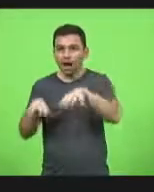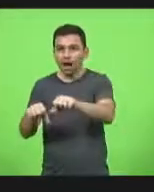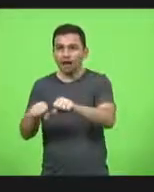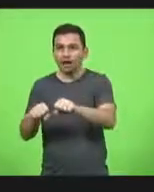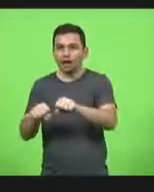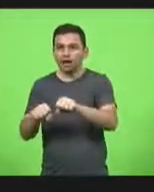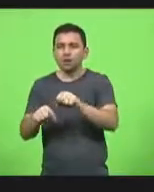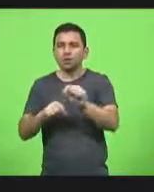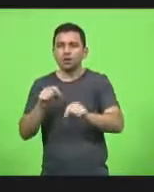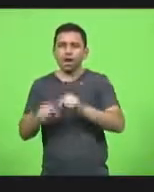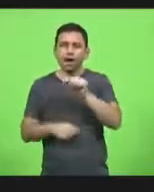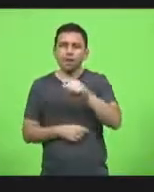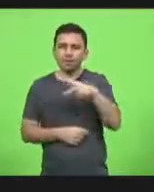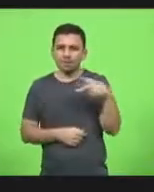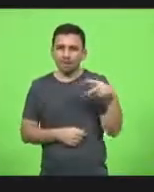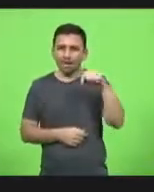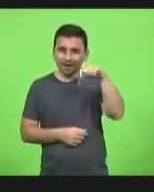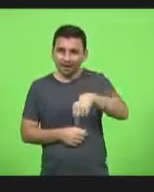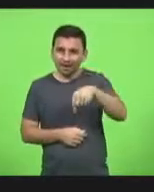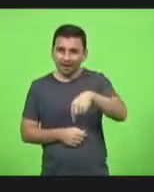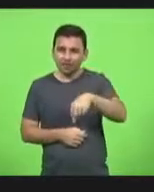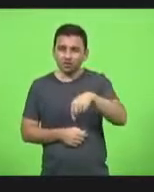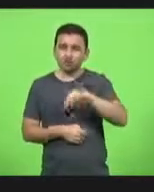uma PP aqui em Joinville.